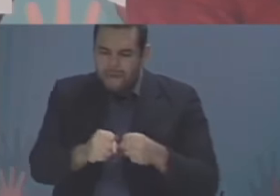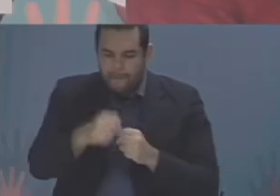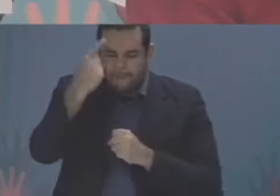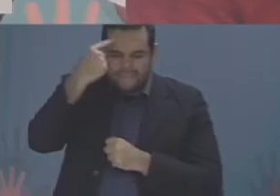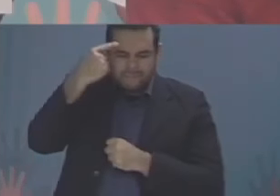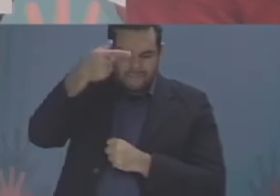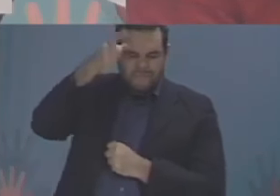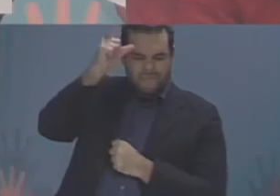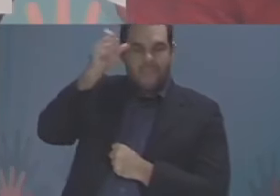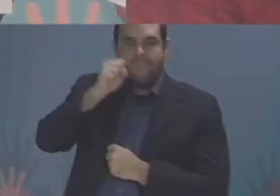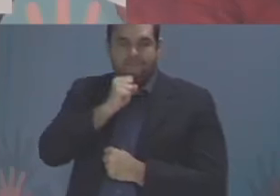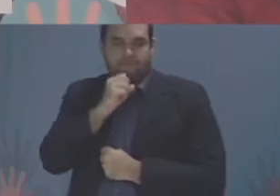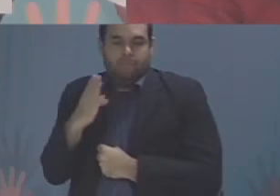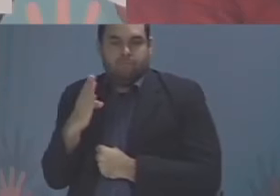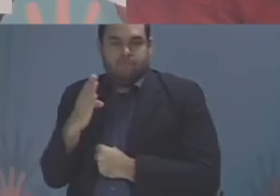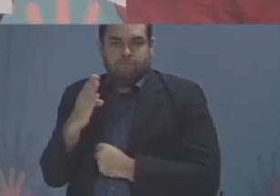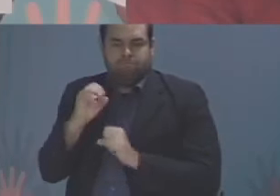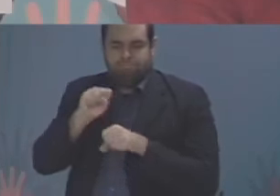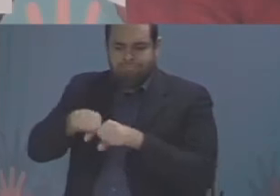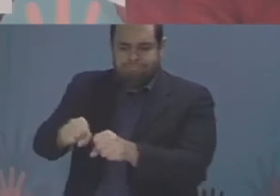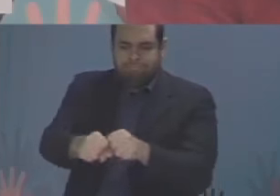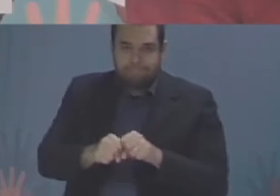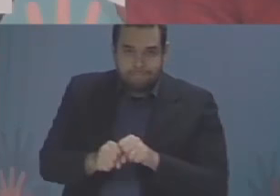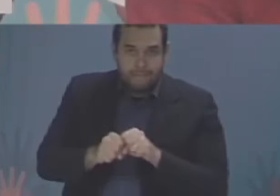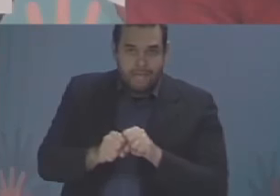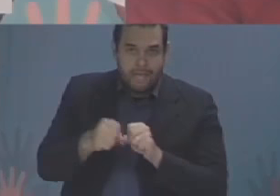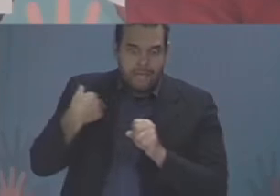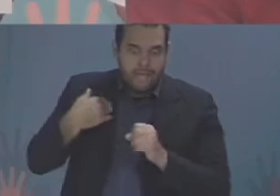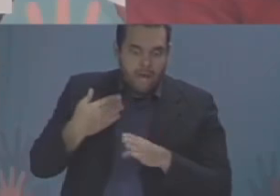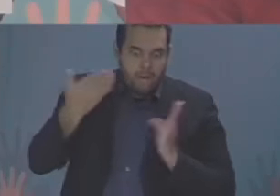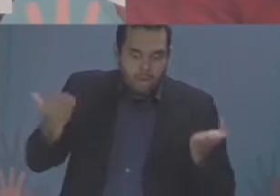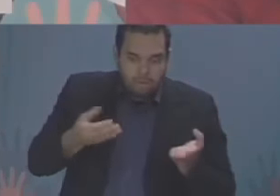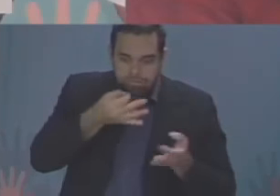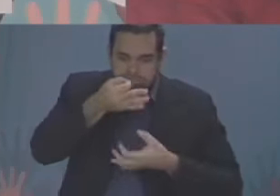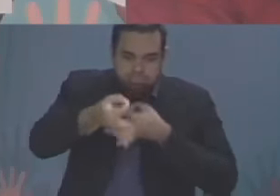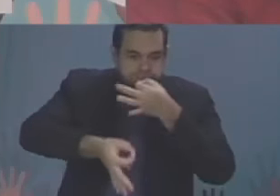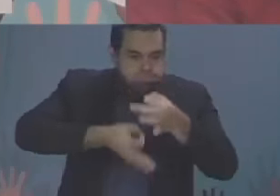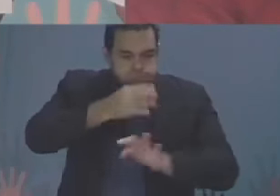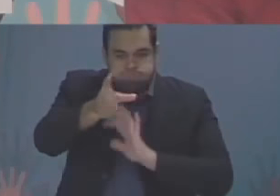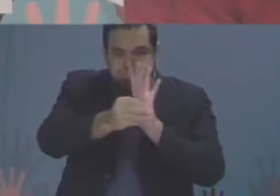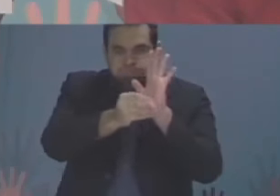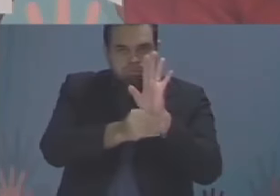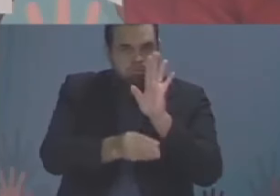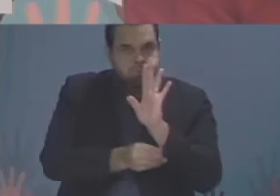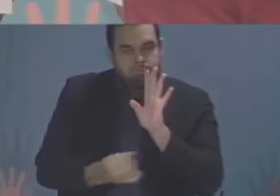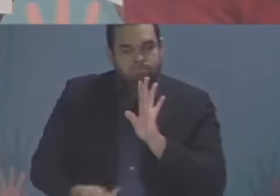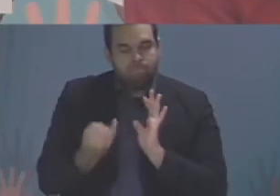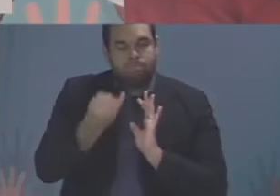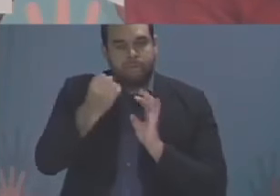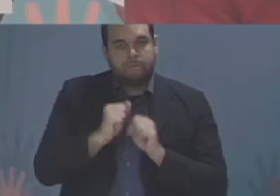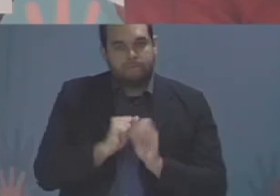a amplitude das contribuições que nós temos a dar. O terceiro eixo,